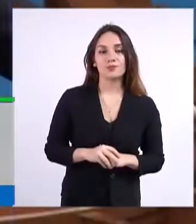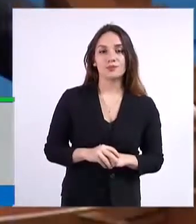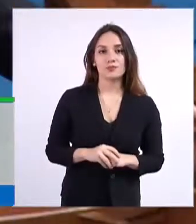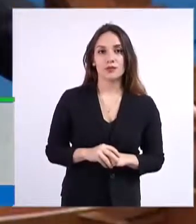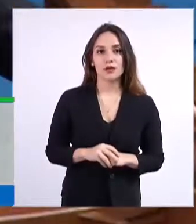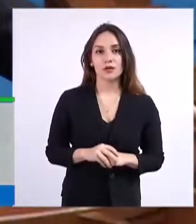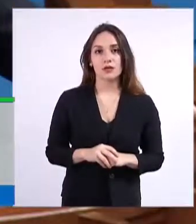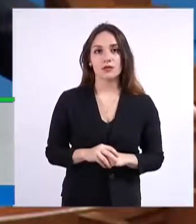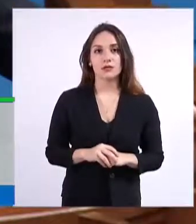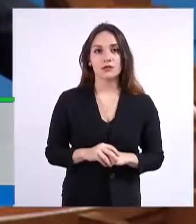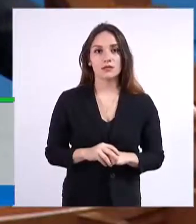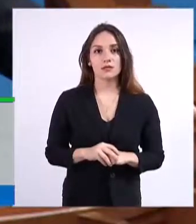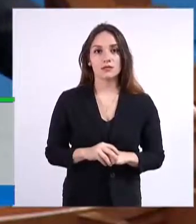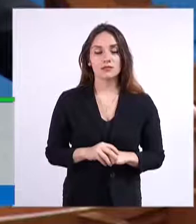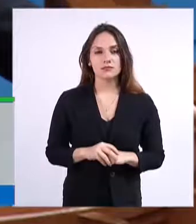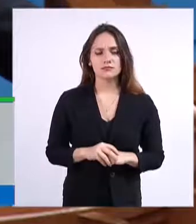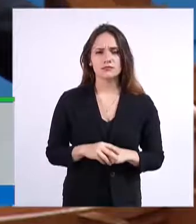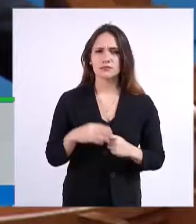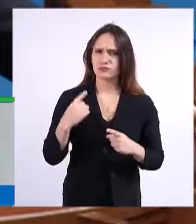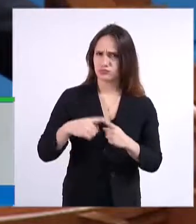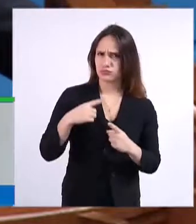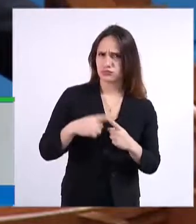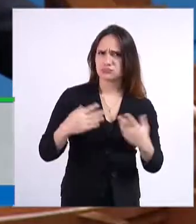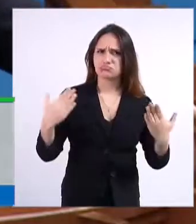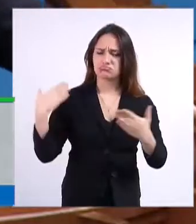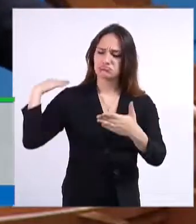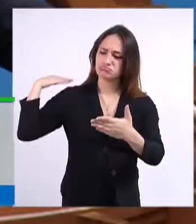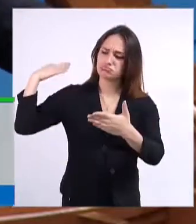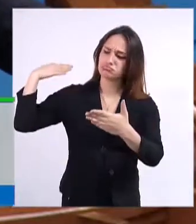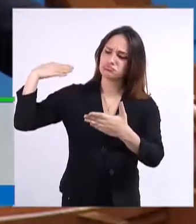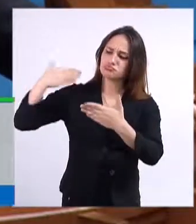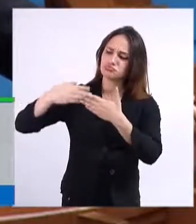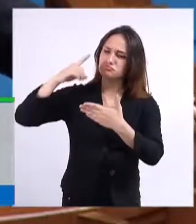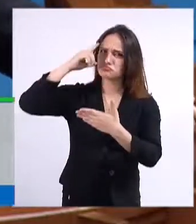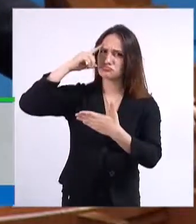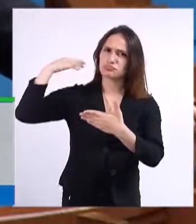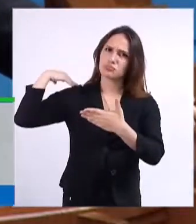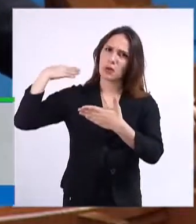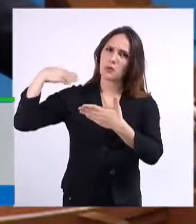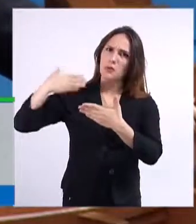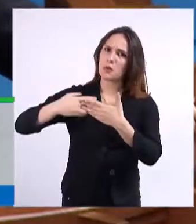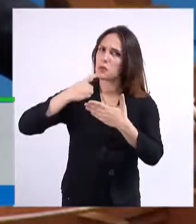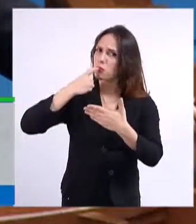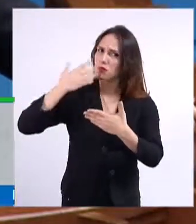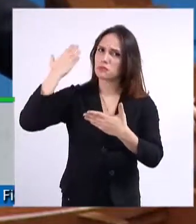que nesses últimos dias tem